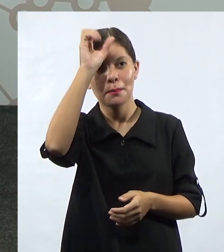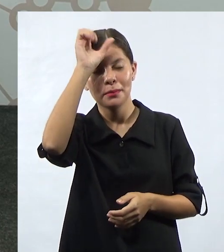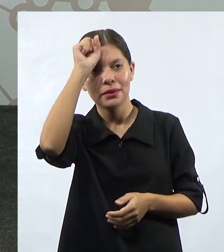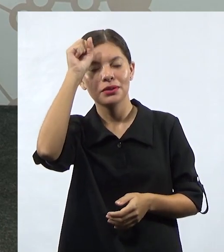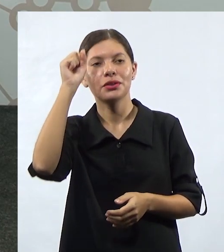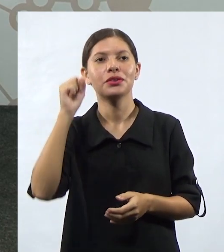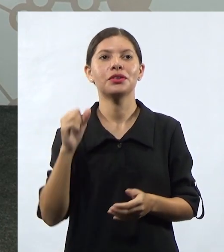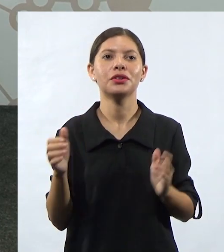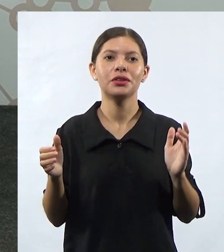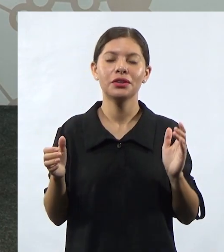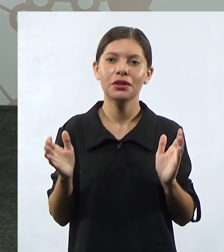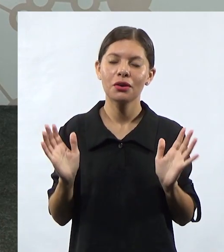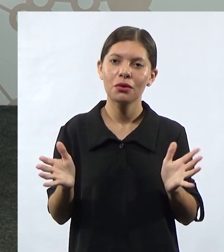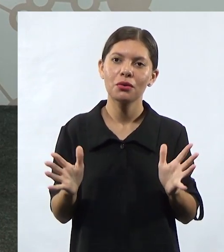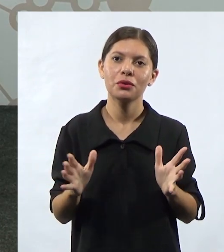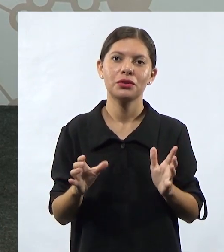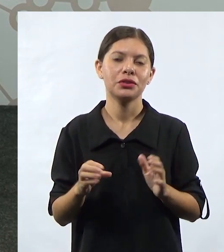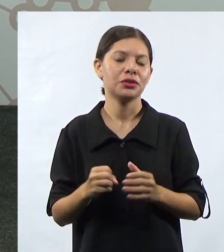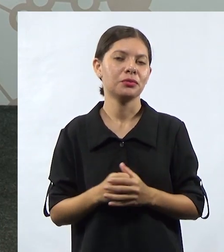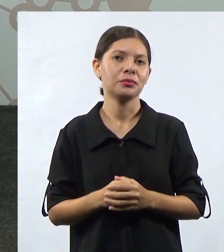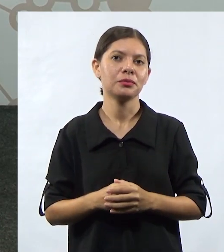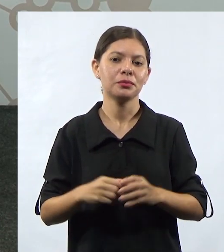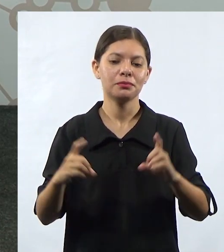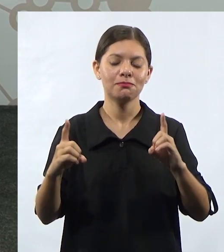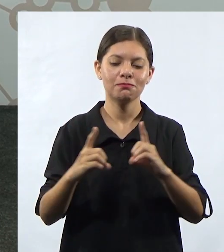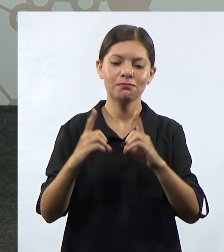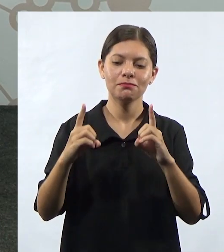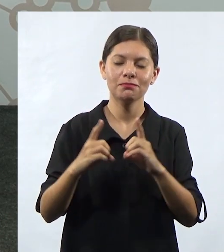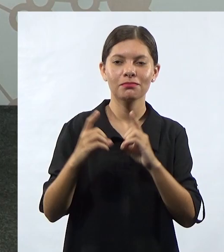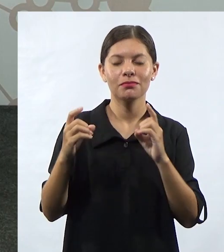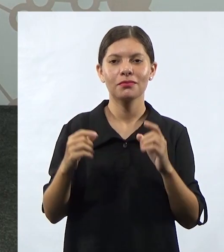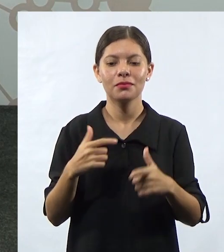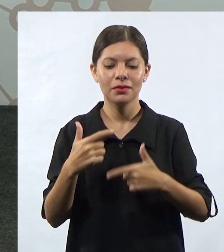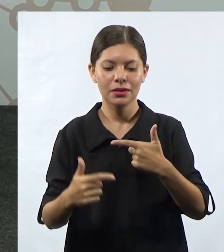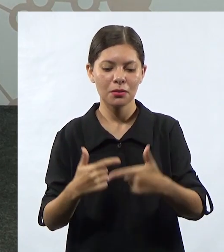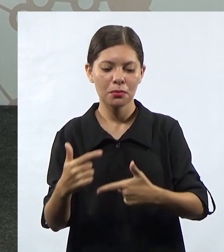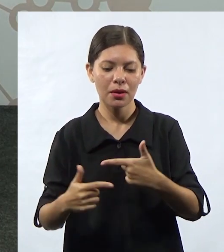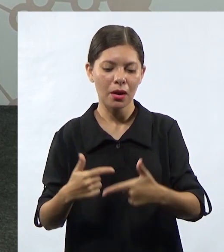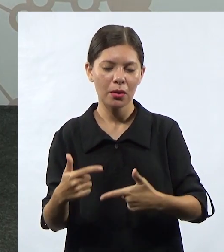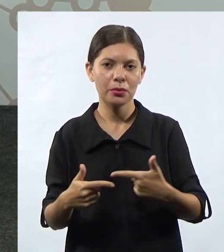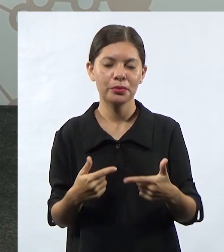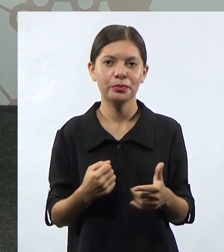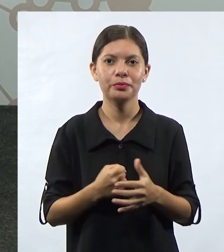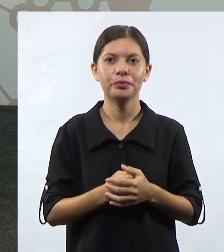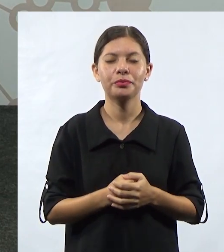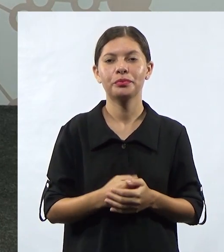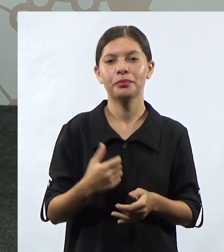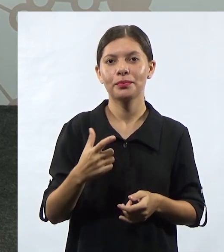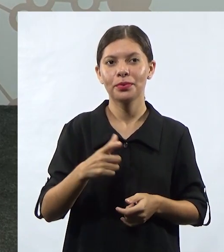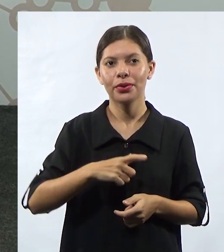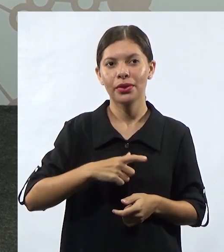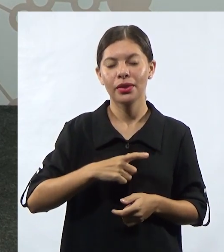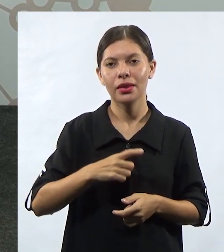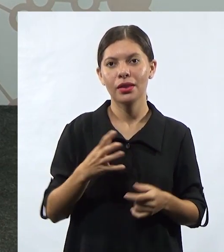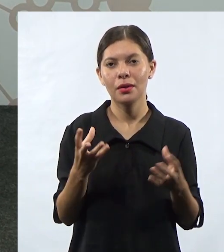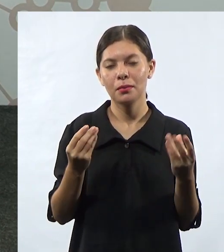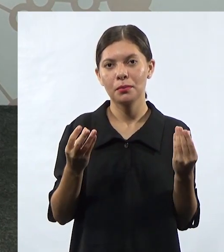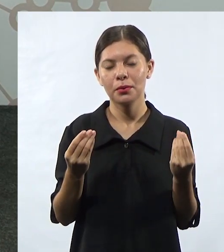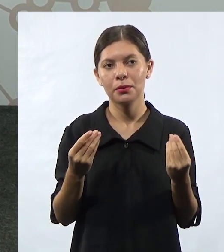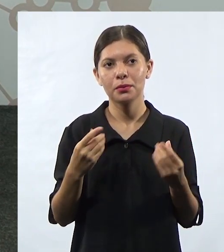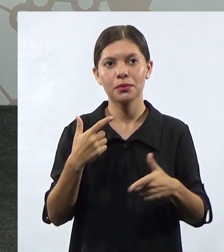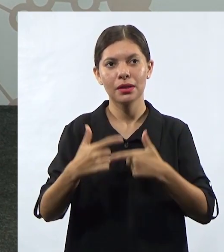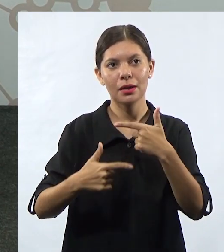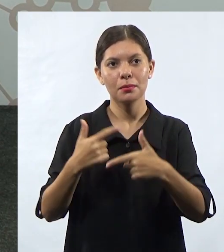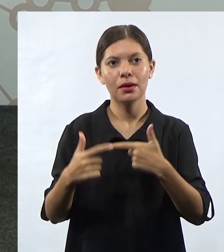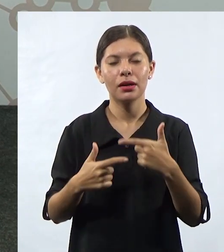aprendi muito aqui hoje com essa dinâmica de trabalho. Eu acho que a gente vai ter, sim, muitos trabalhos